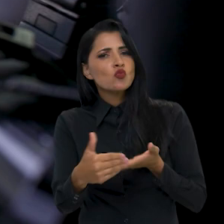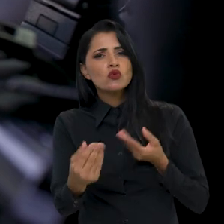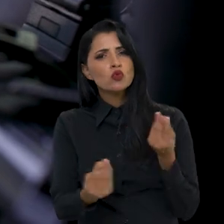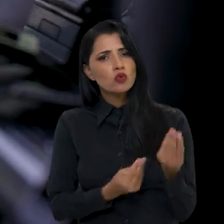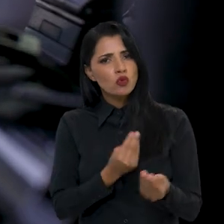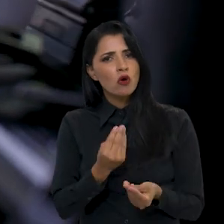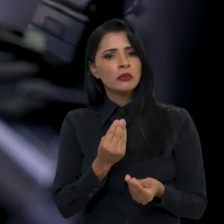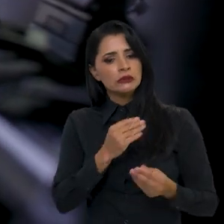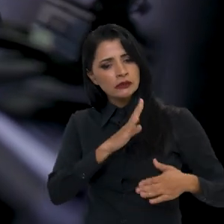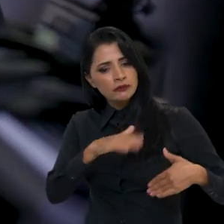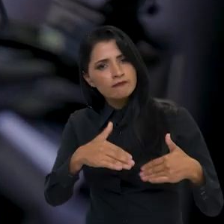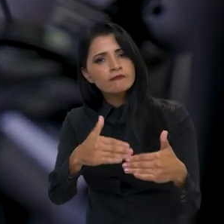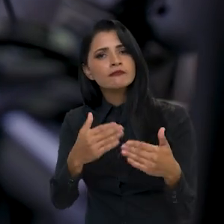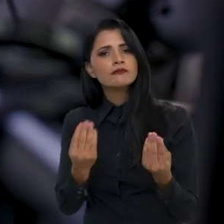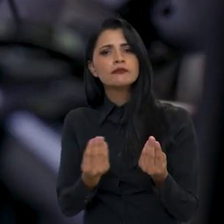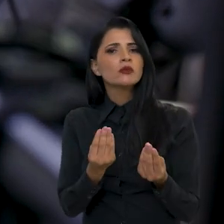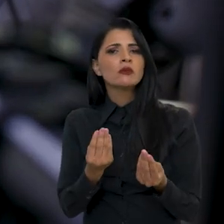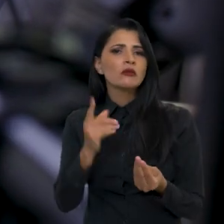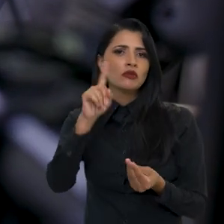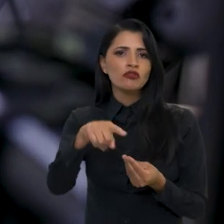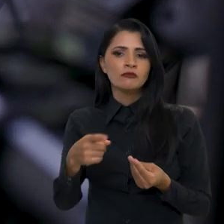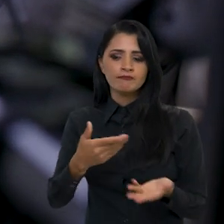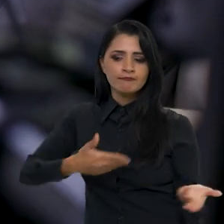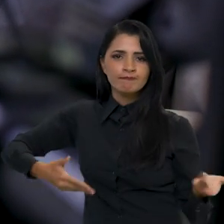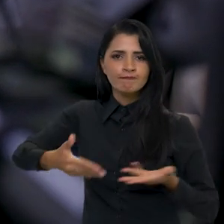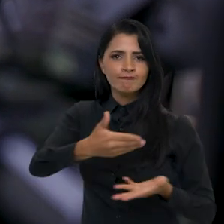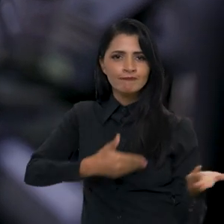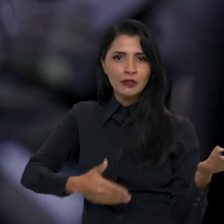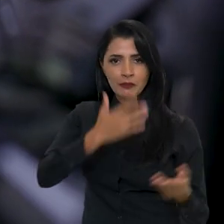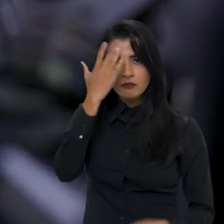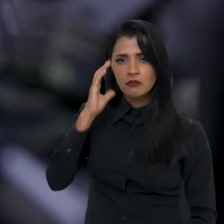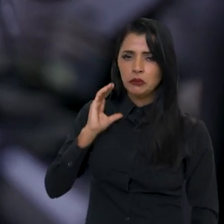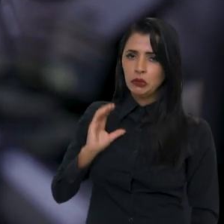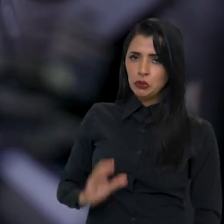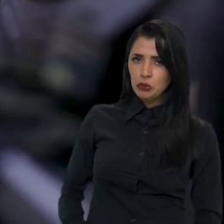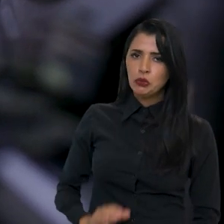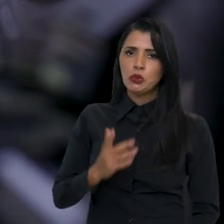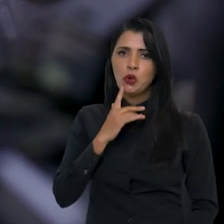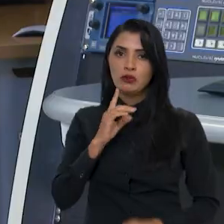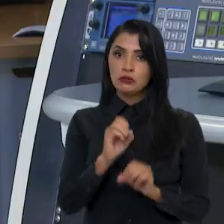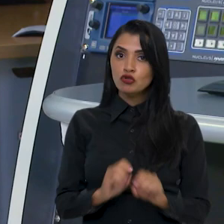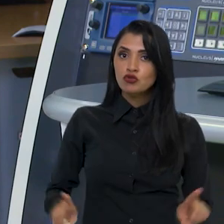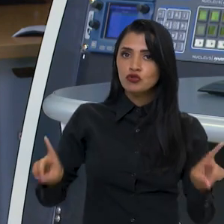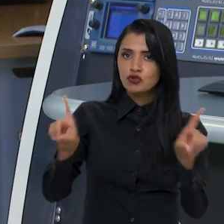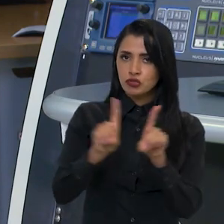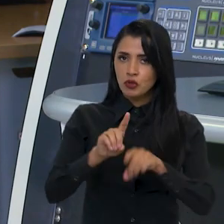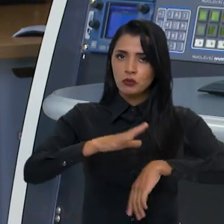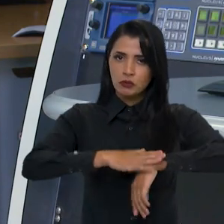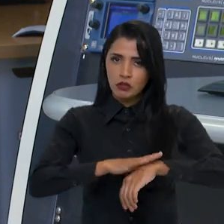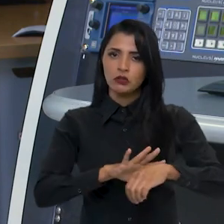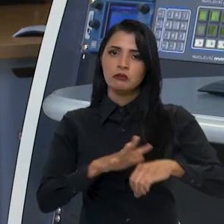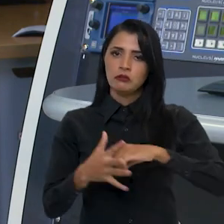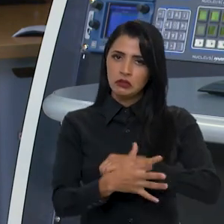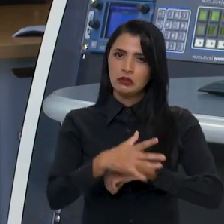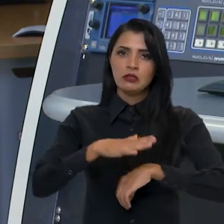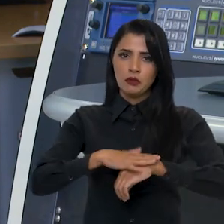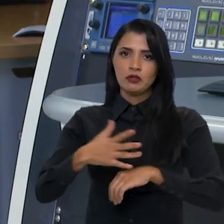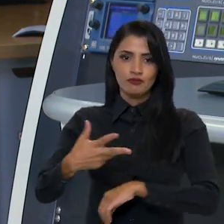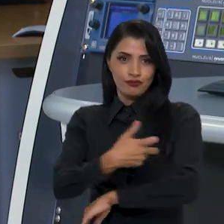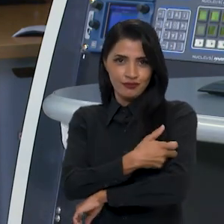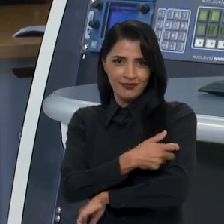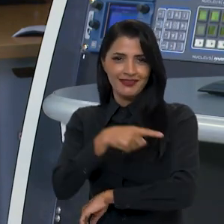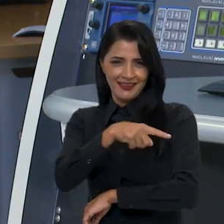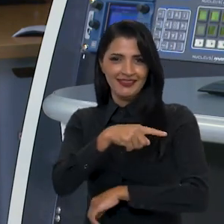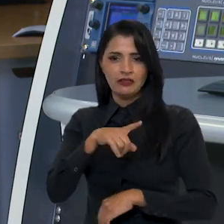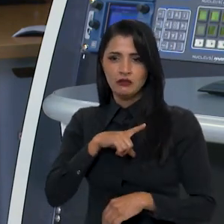eles começaram esse processo de interação com o cidadão de forma digital durante a pandemia pelo processo